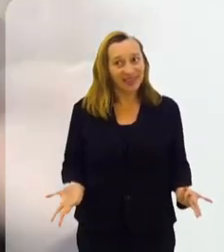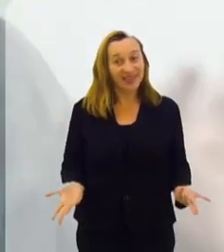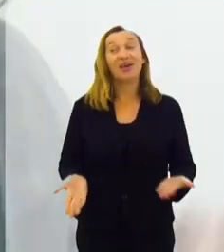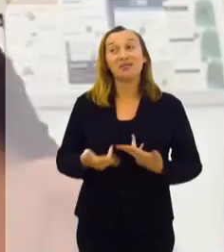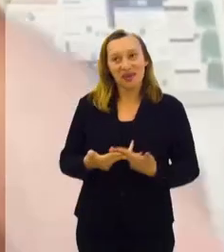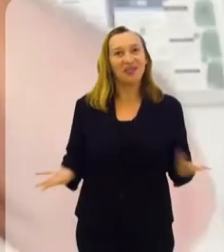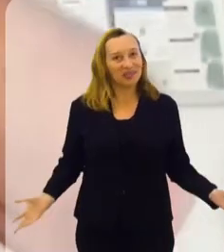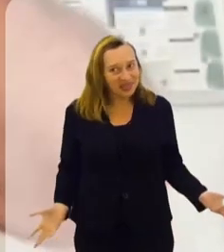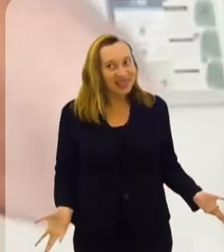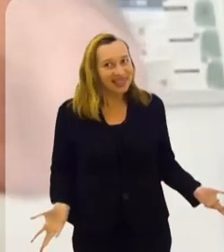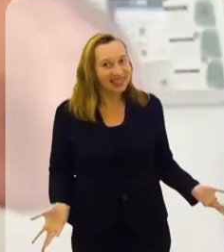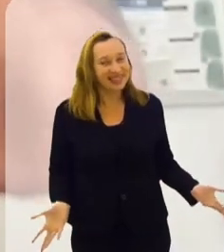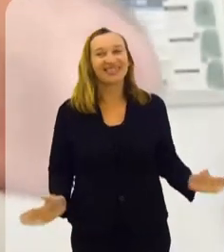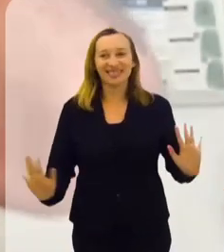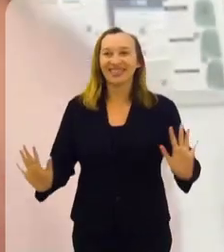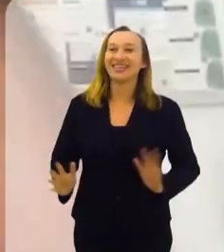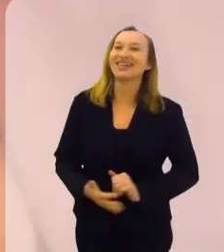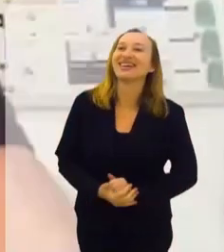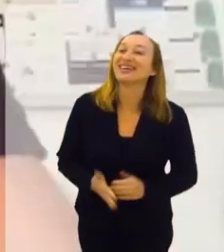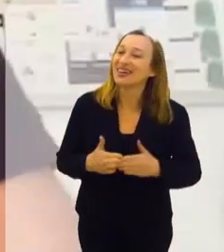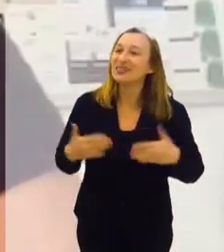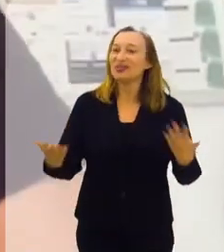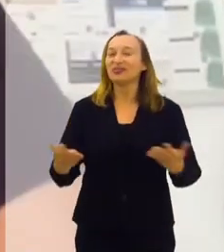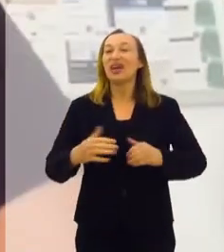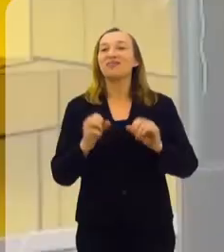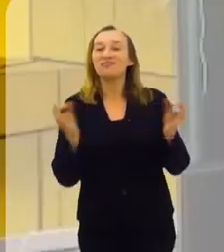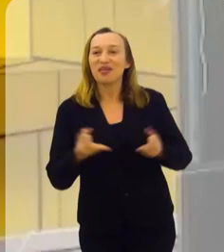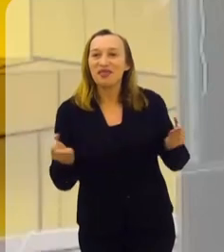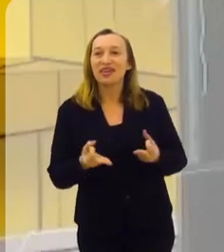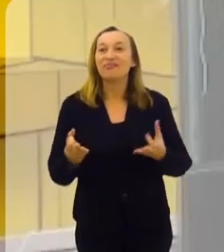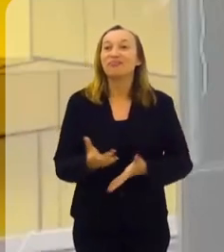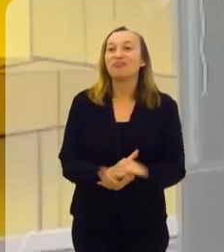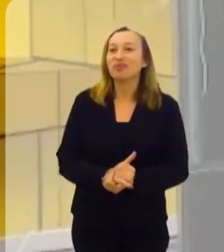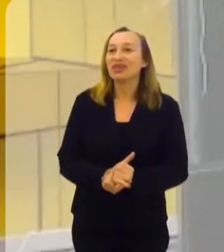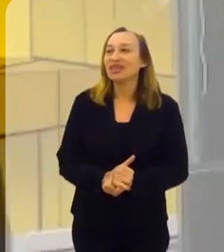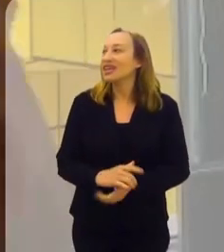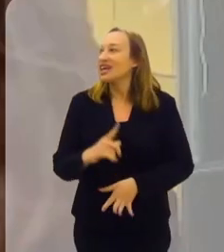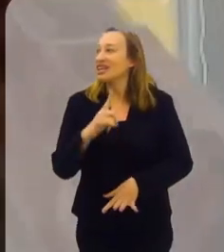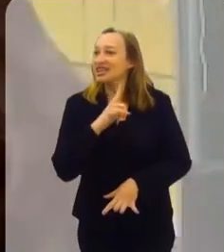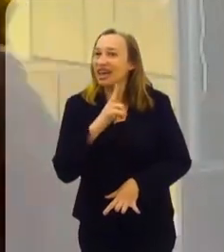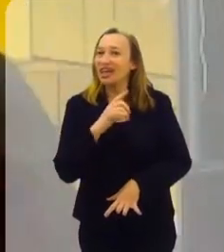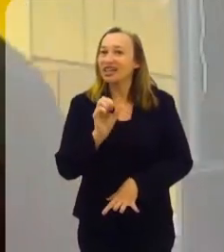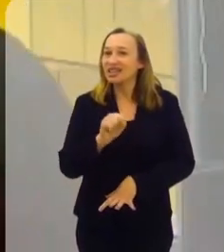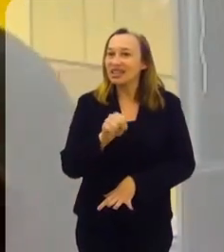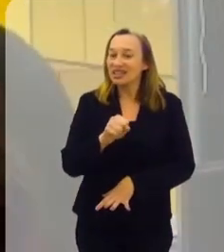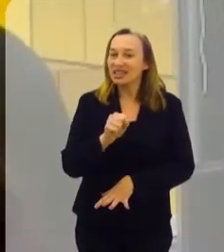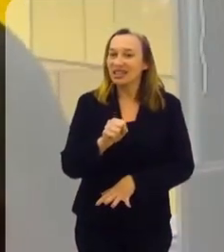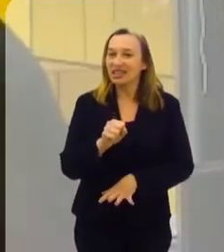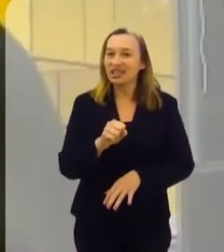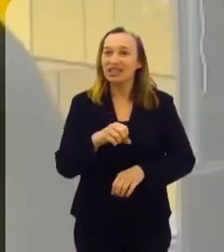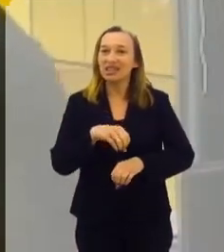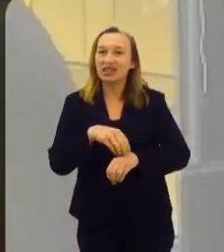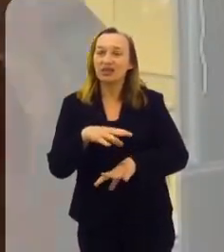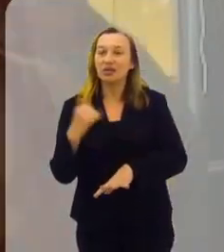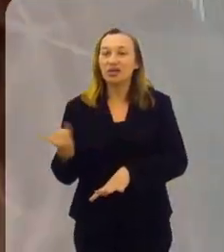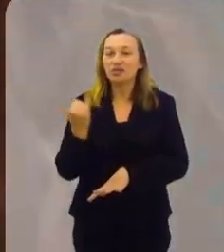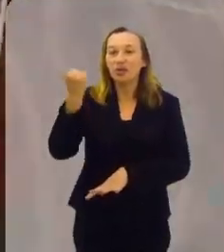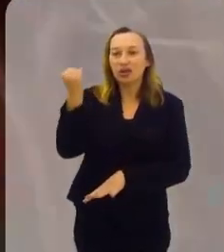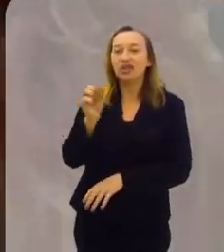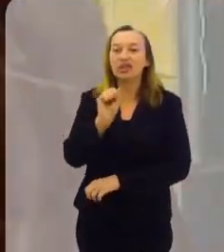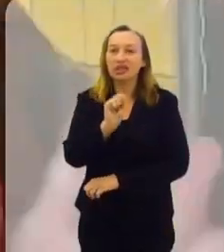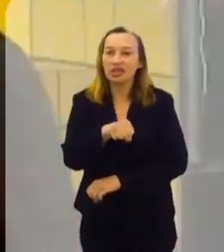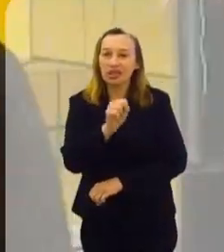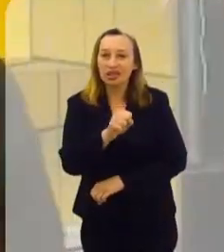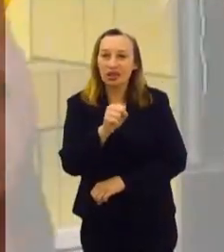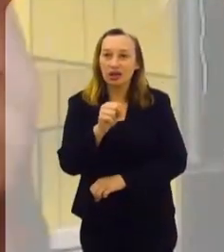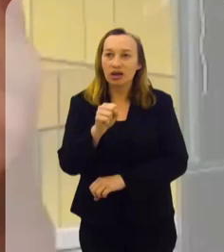Por Negativos também, favor. vamos Não, perfeito. A gente teve destaques positivos, sim. Por